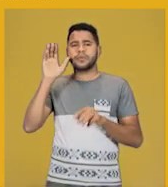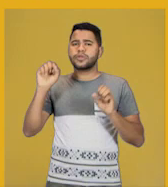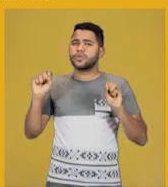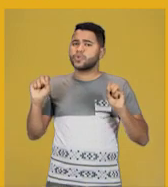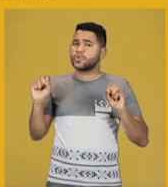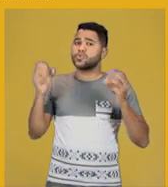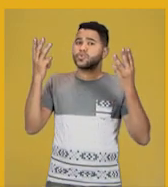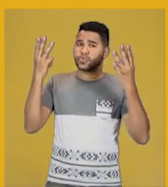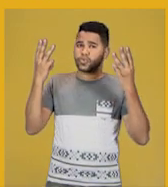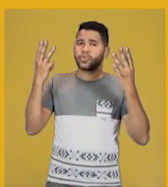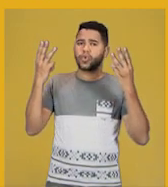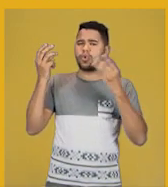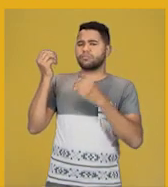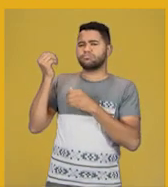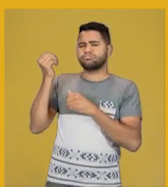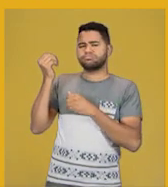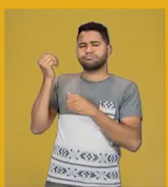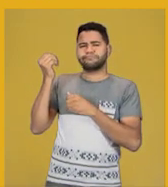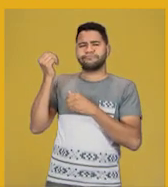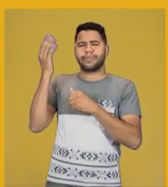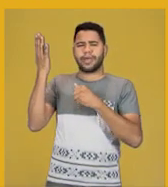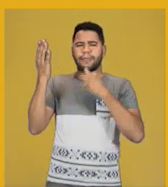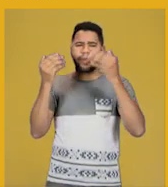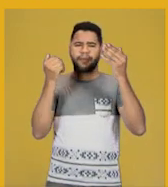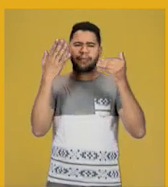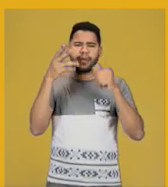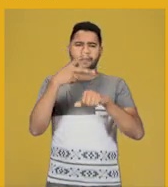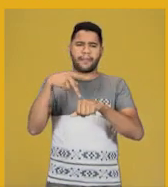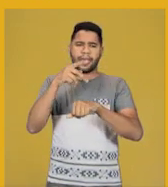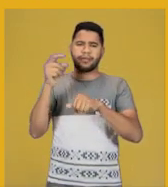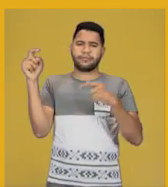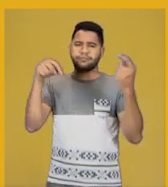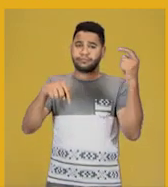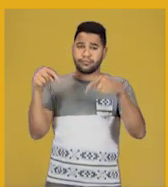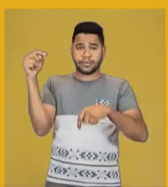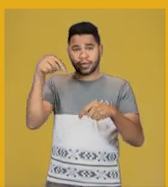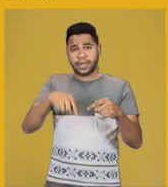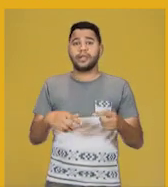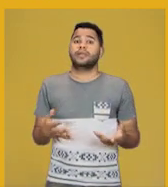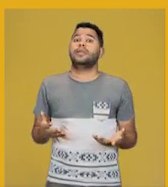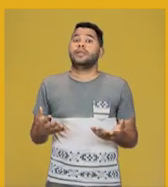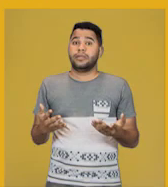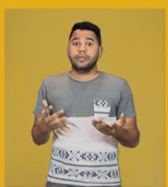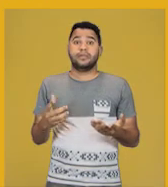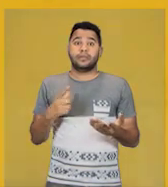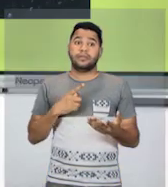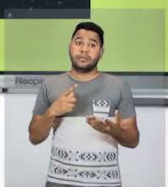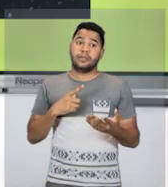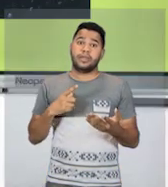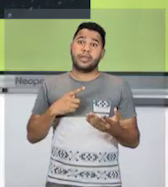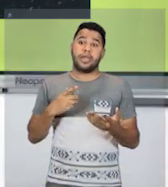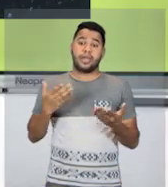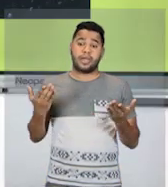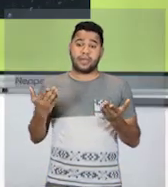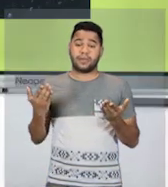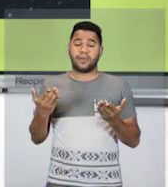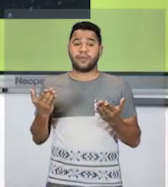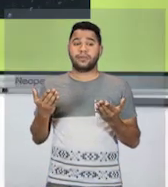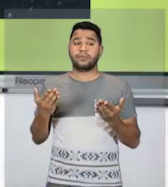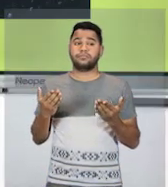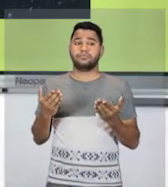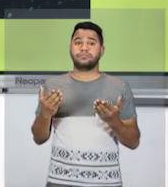internacionais também geralmente é são nas cidades maiores Apesar que nos últimos tempos